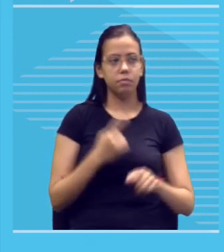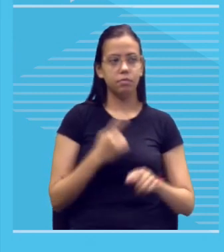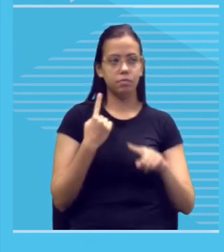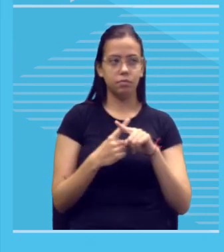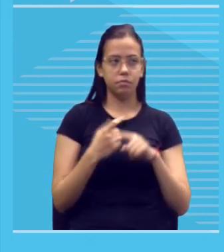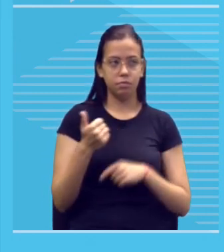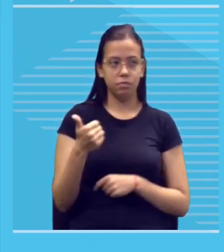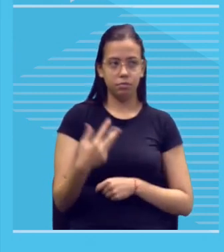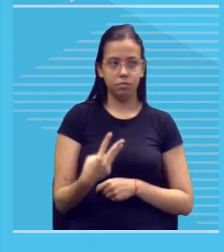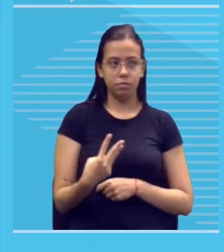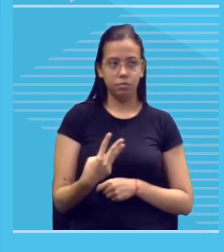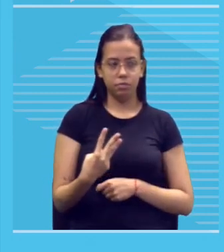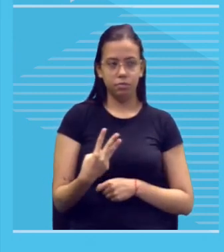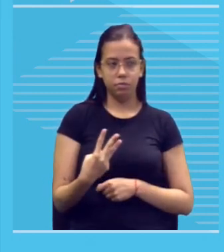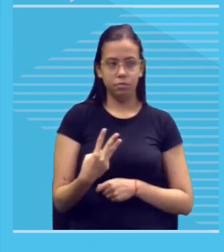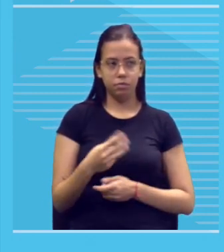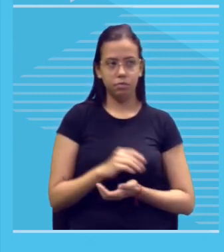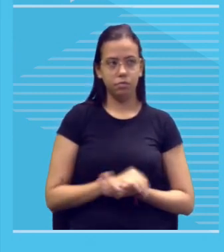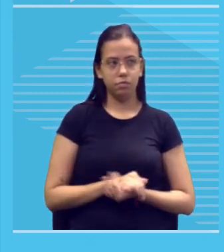quociente